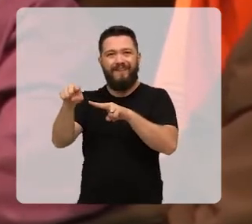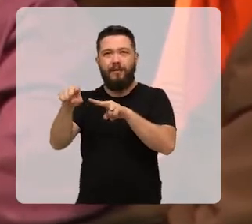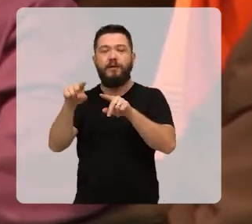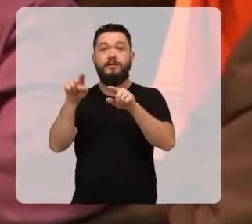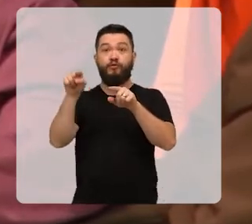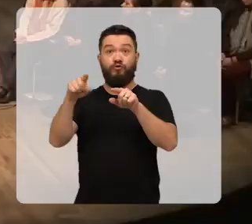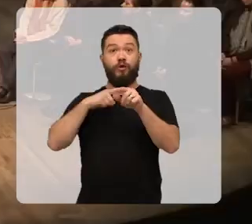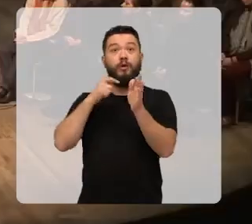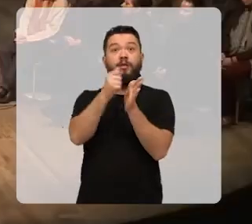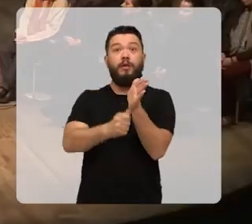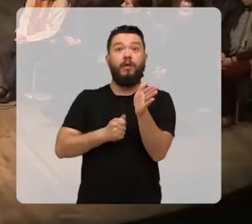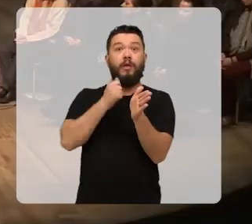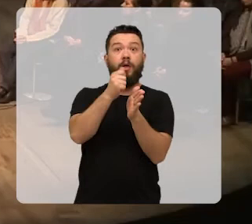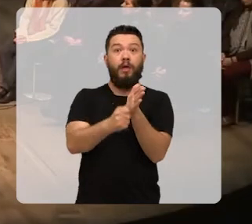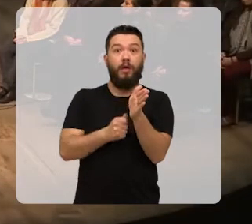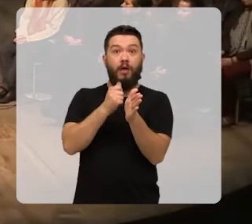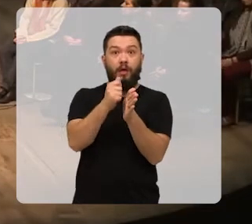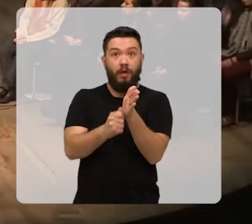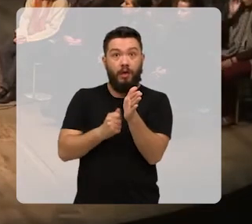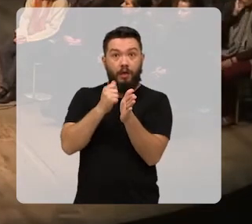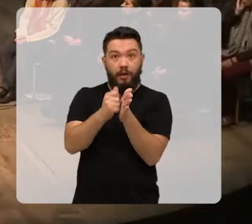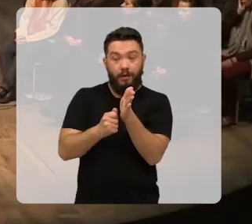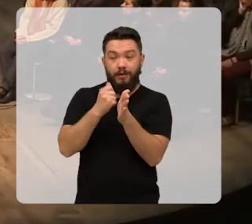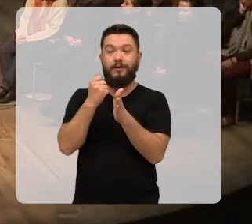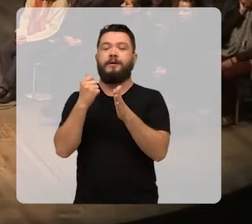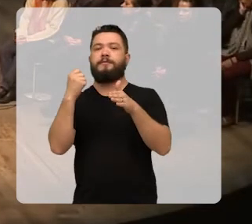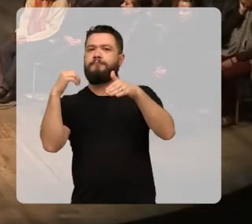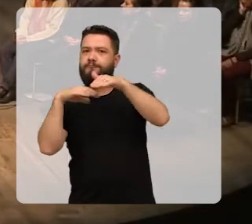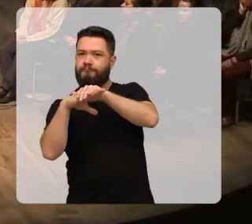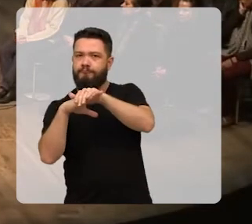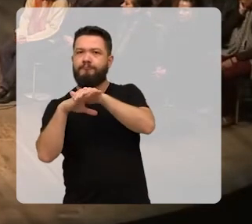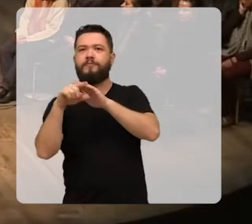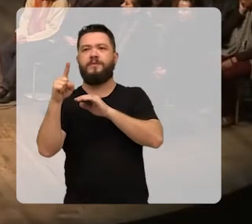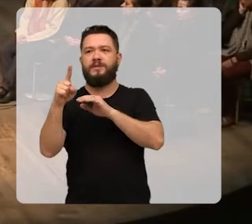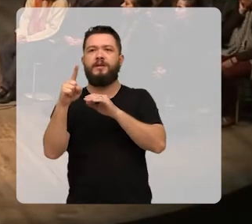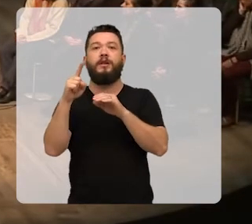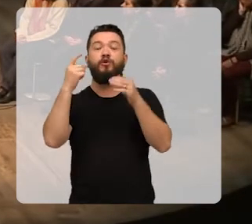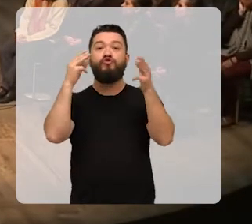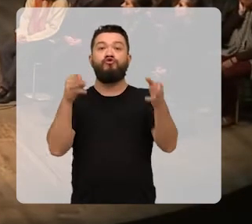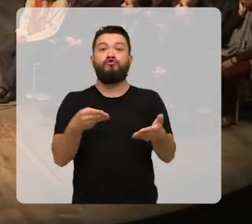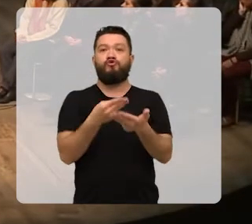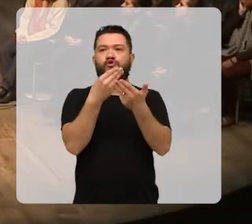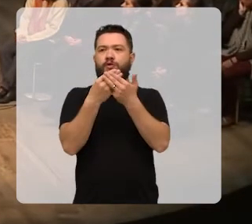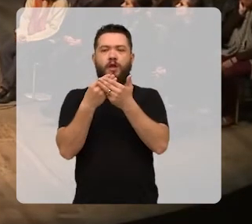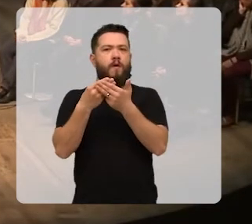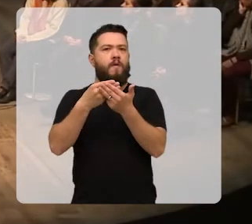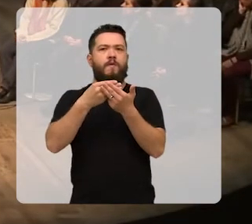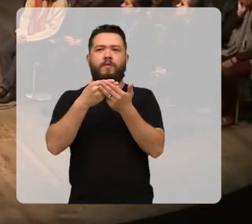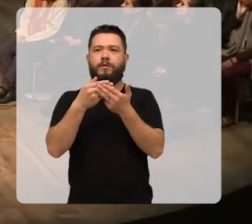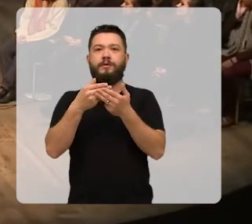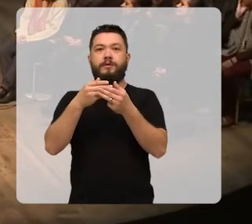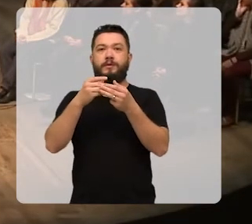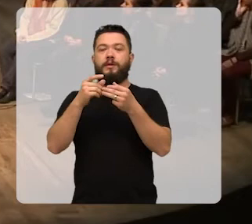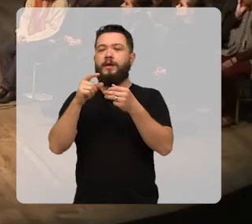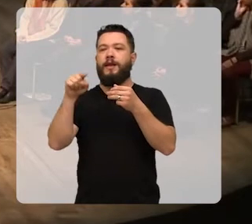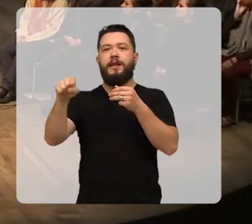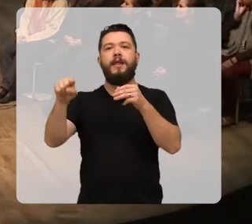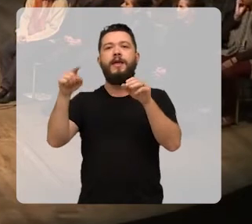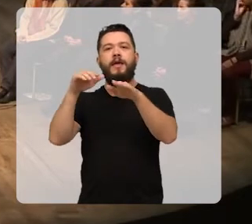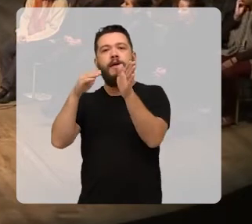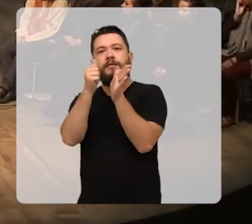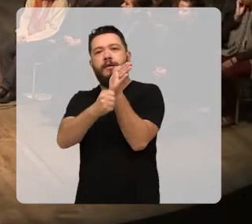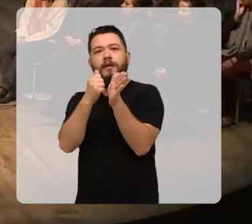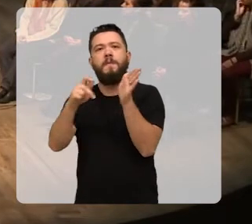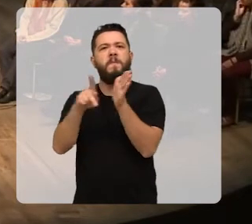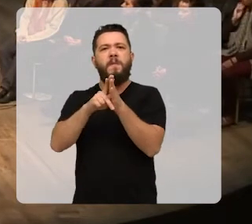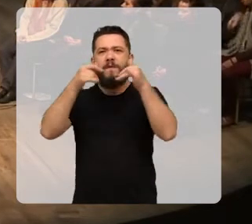Duas vezes por semana, os judeus foram deportados de Westerbork em vagões de gado para os